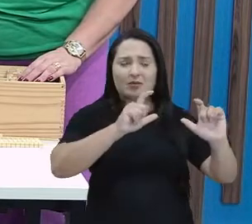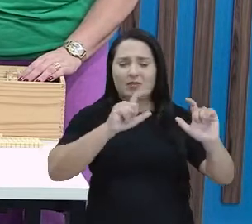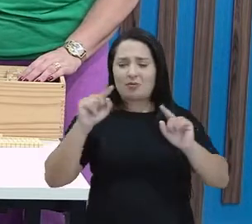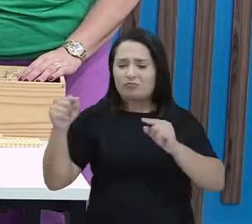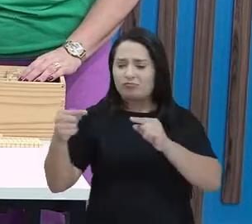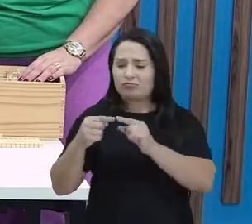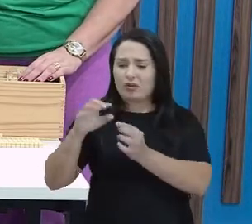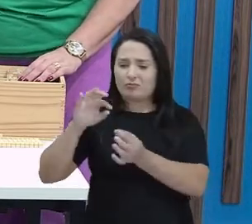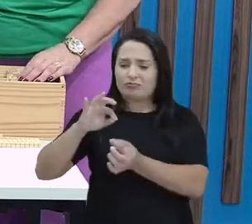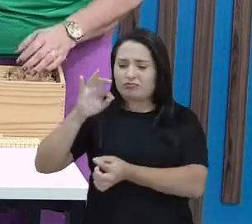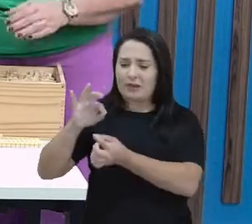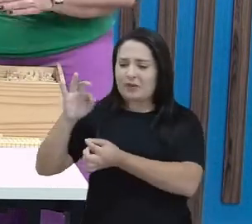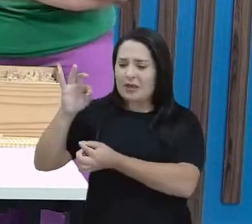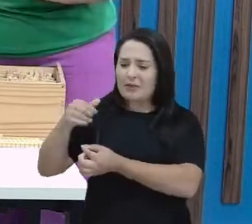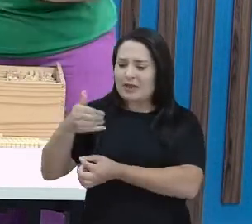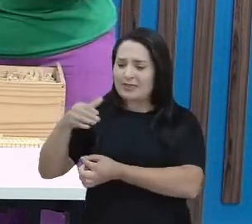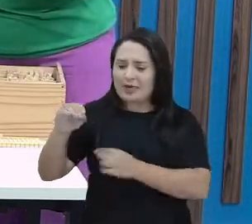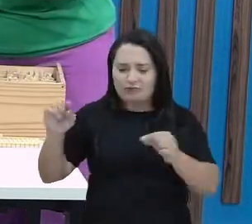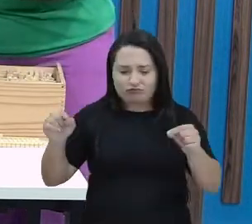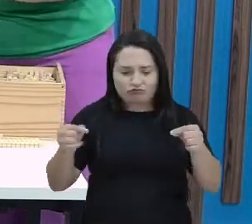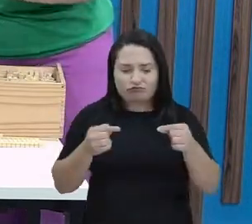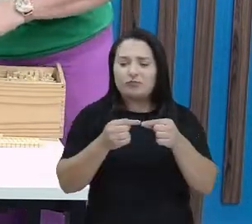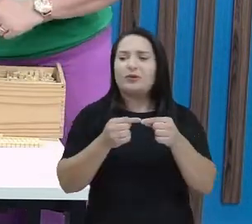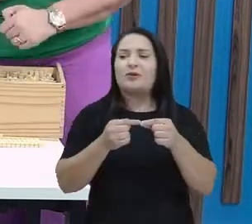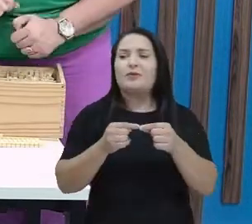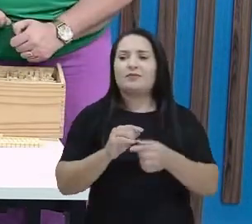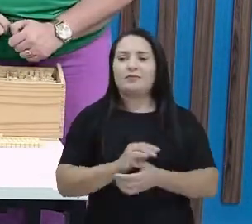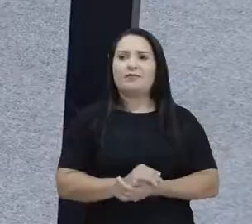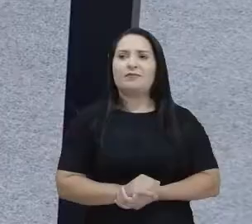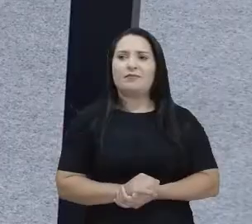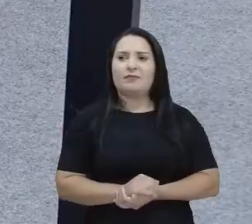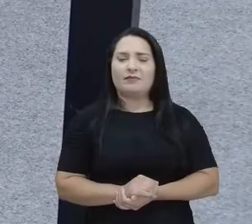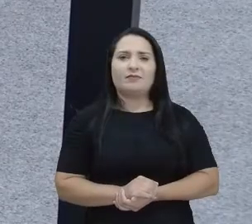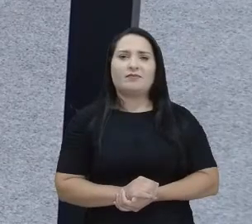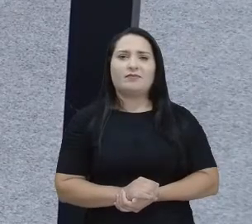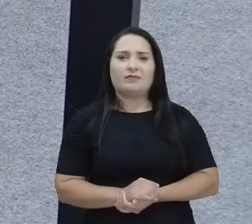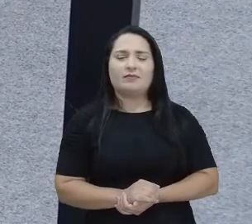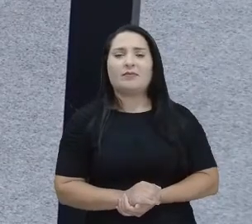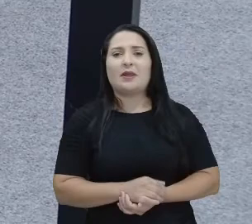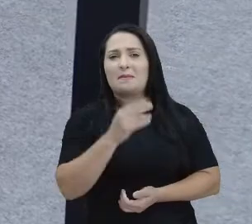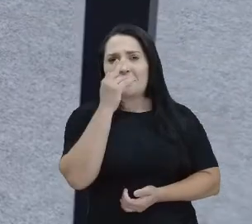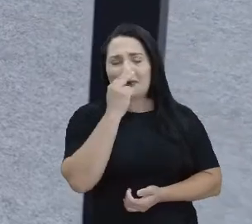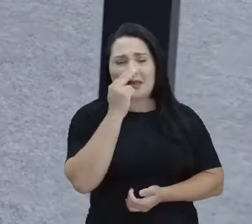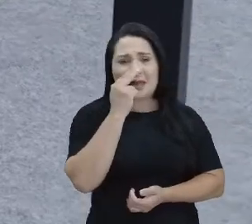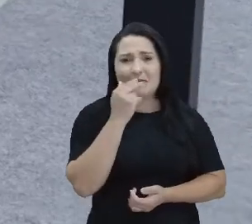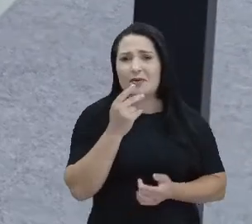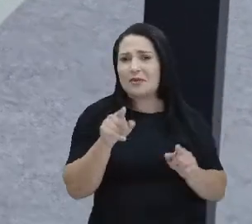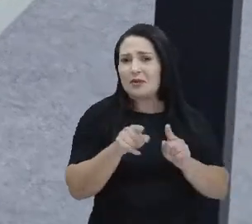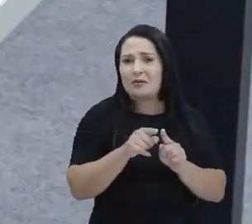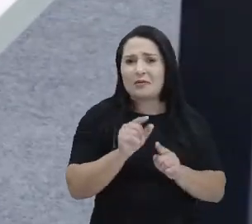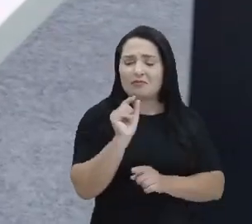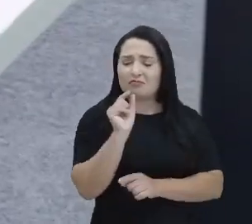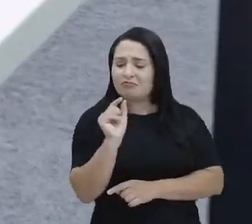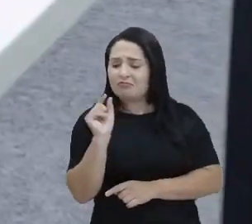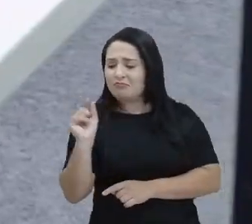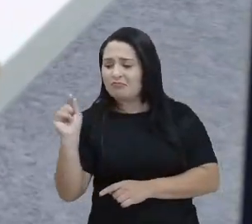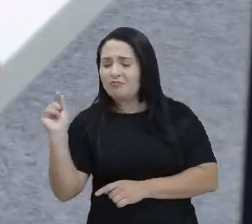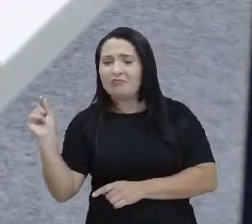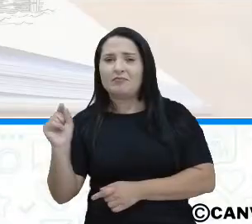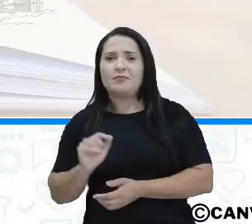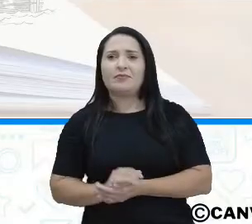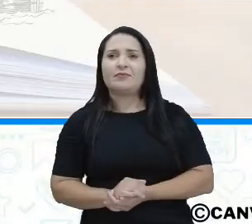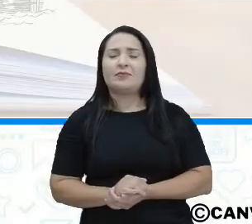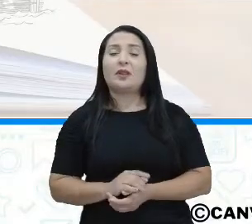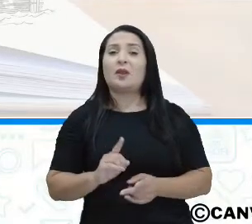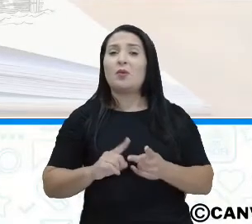se a gente juntar... Se juntar, 10 cubinhos vai dar... A dezena. Uma dezena. Perfeito. Agora a gente vai decompor o próximo